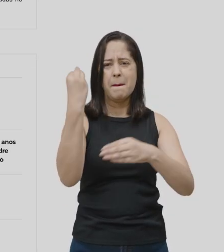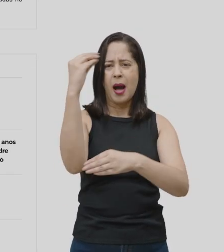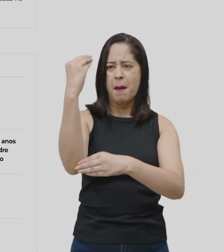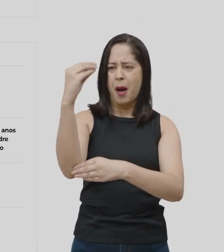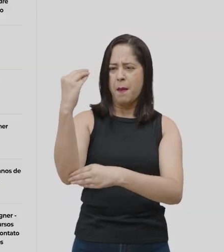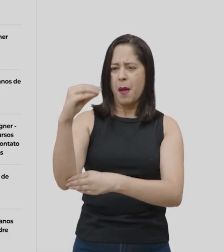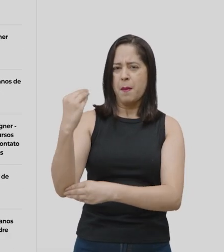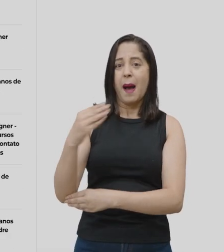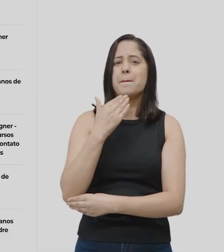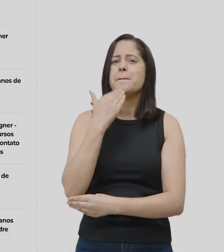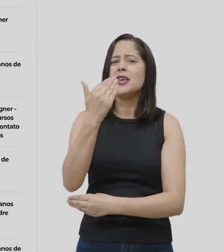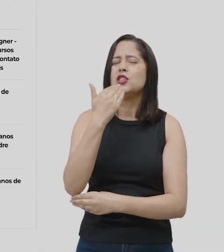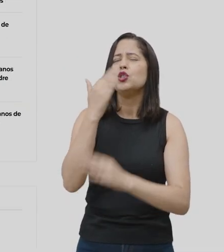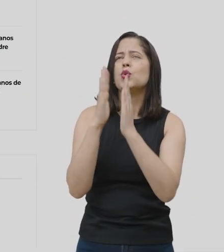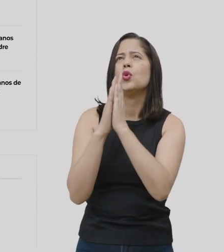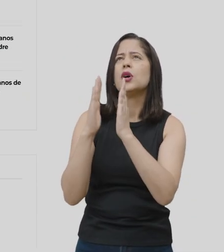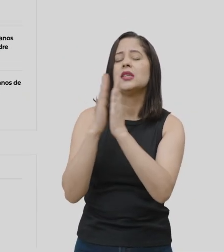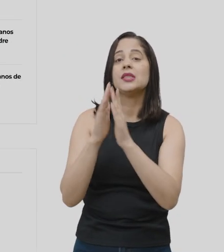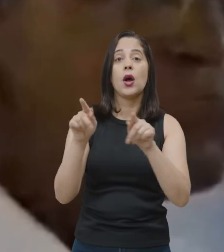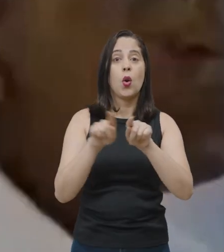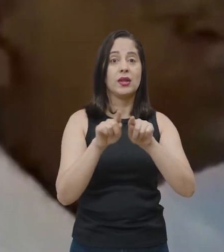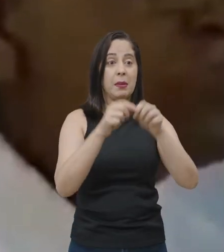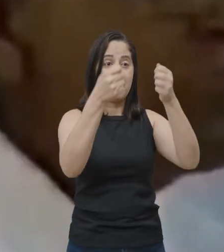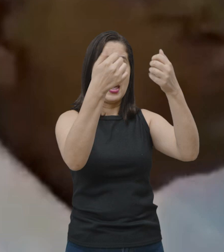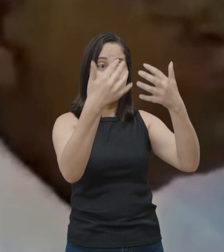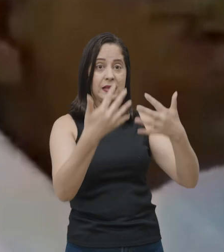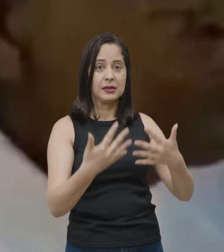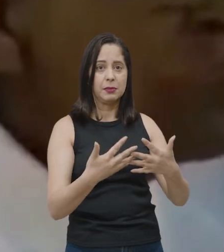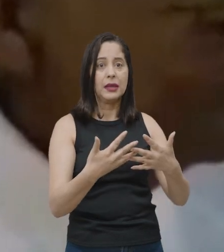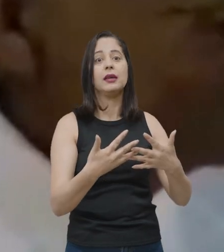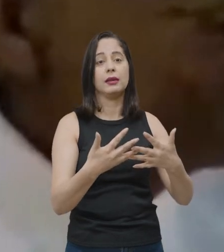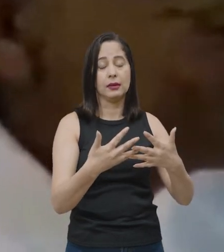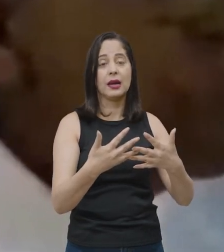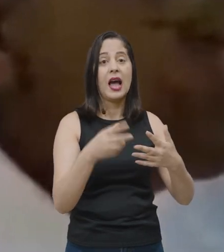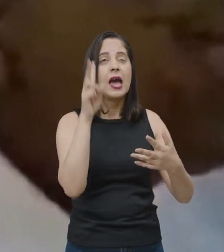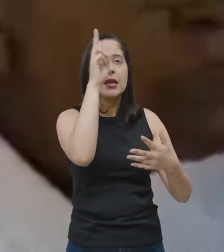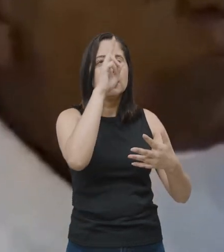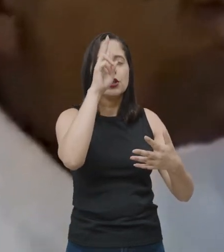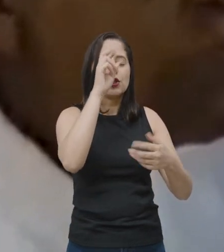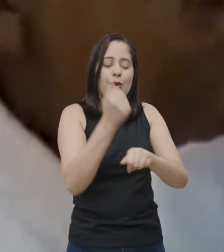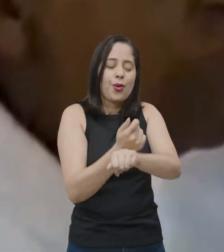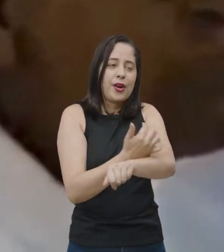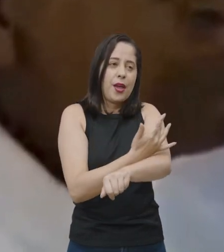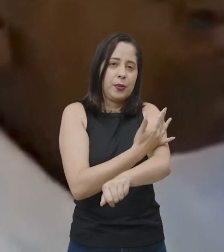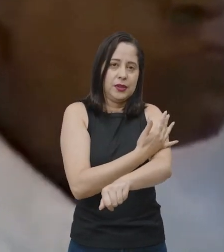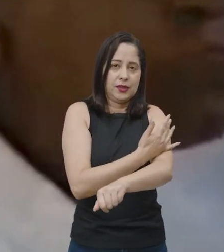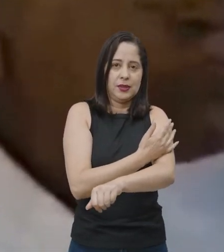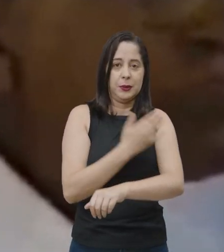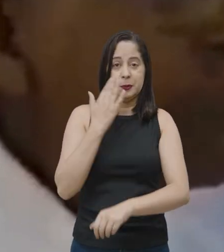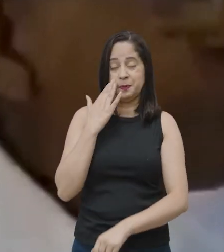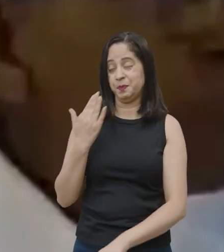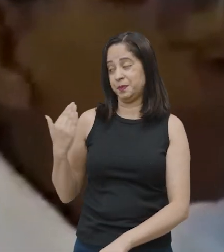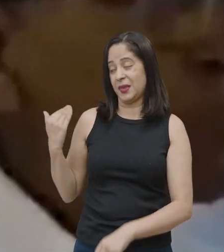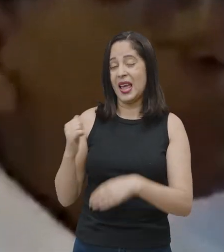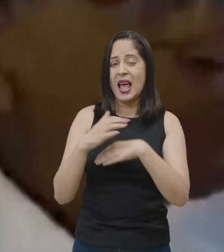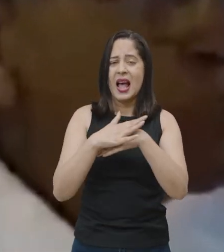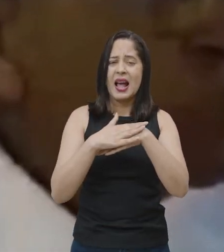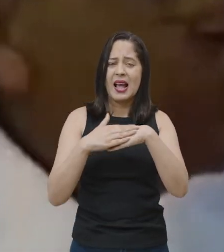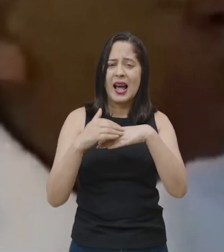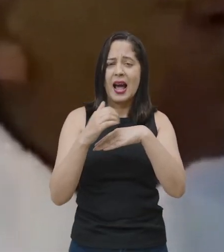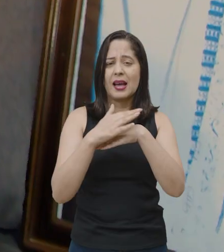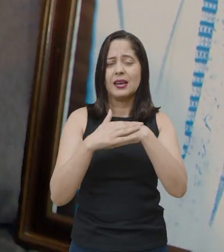de oração e relatos emocionados. Todas essas demonstrações de carinho e preservação da memória